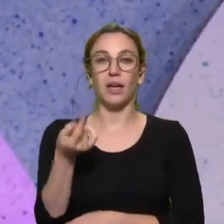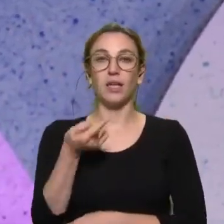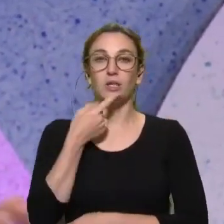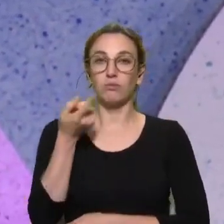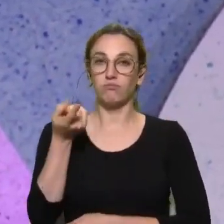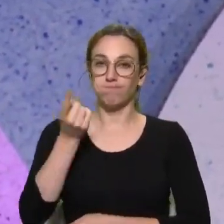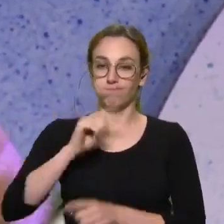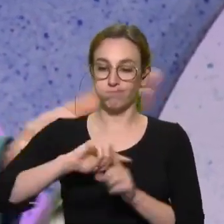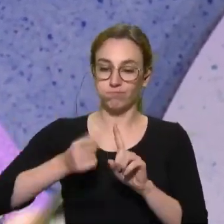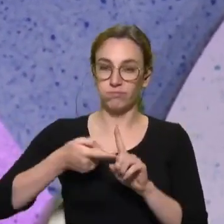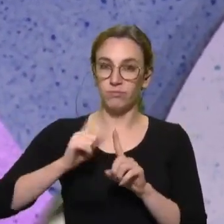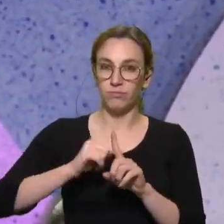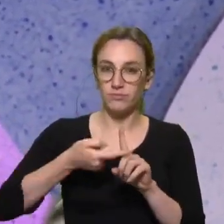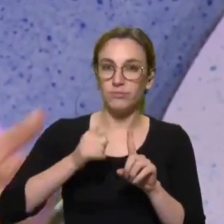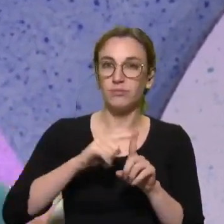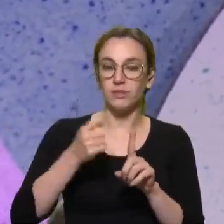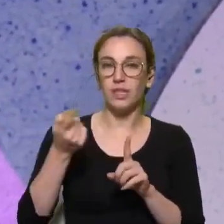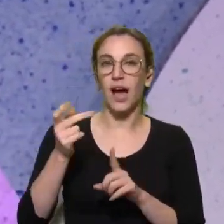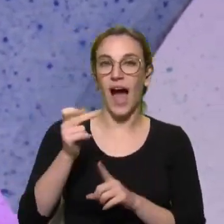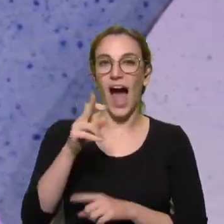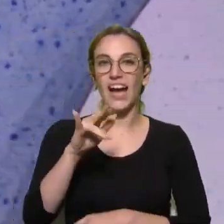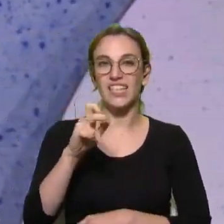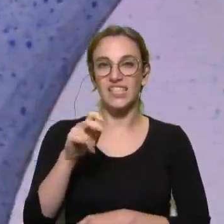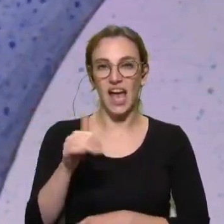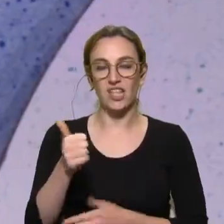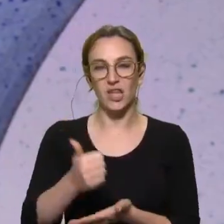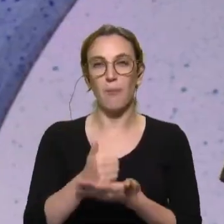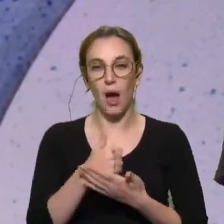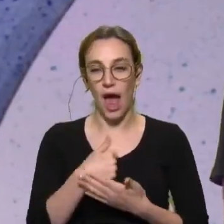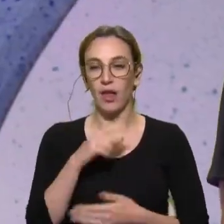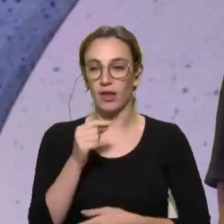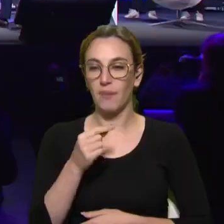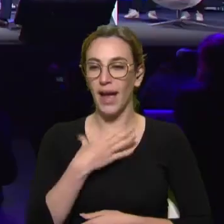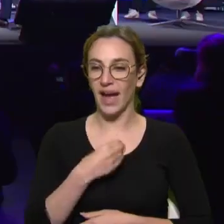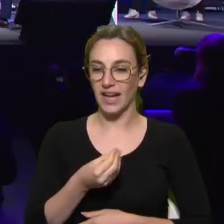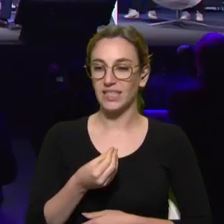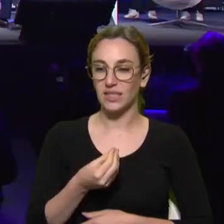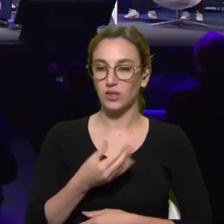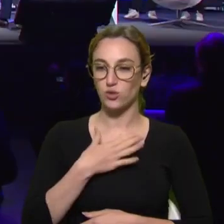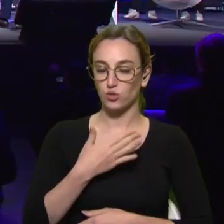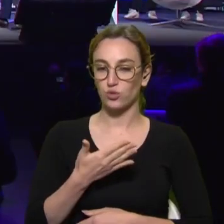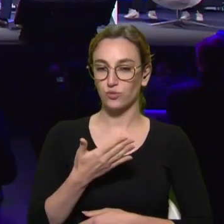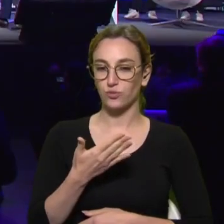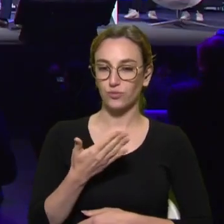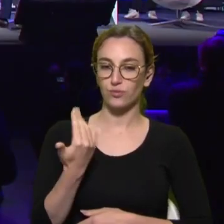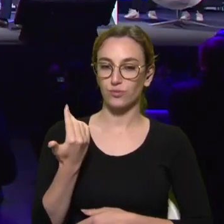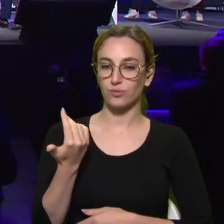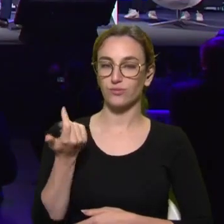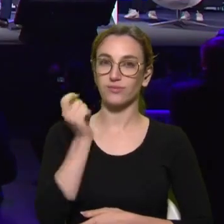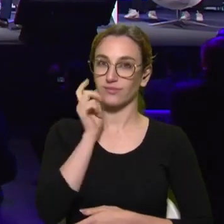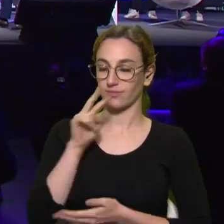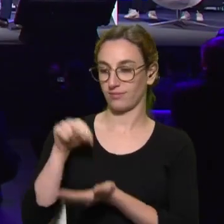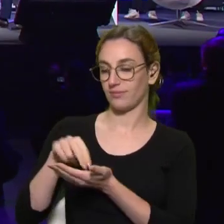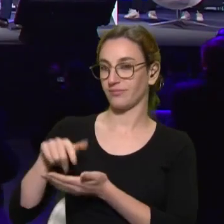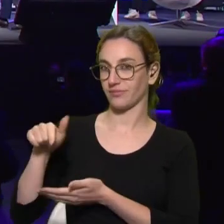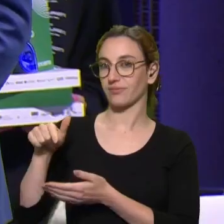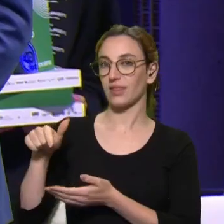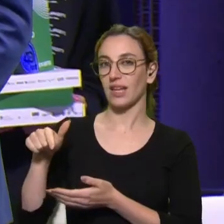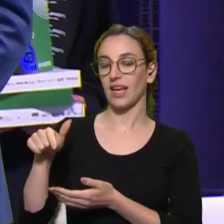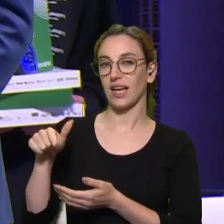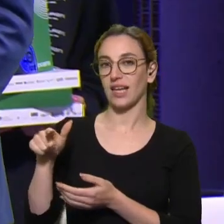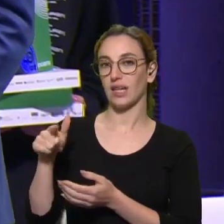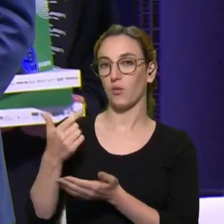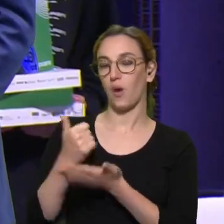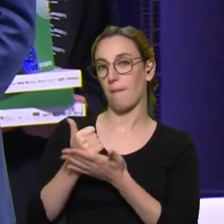tem nos apoiado e agradeço mais uma vez, tendo em conta aqui os presentes em palco, o apoio que nos têm dado, porque os